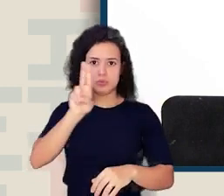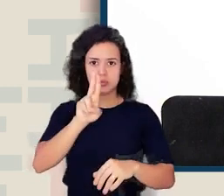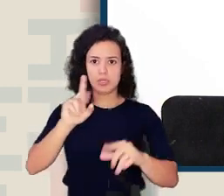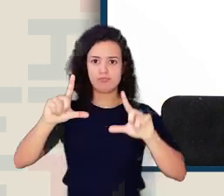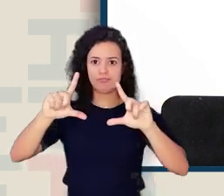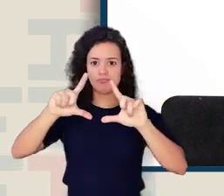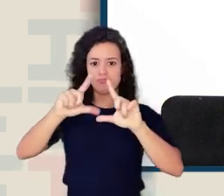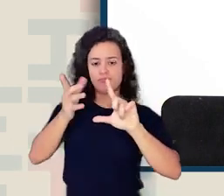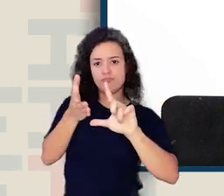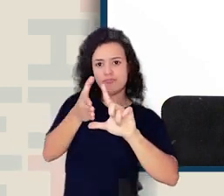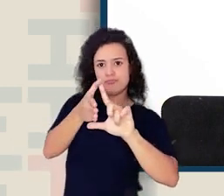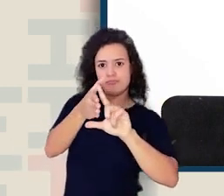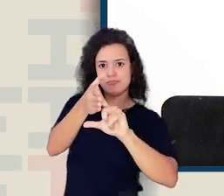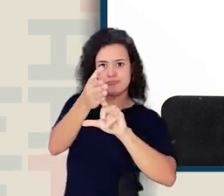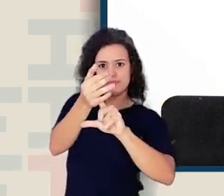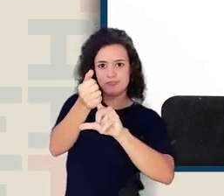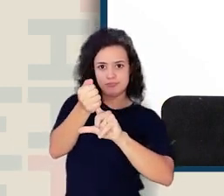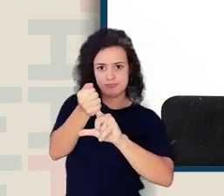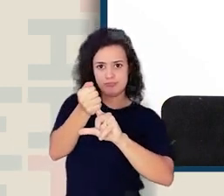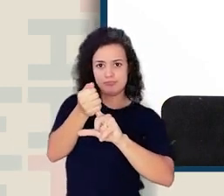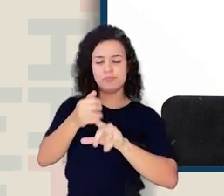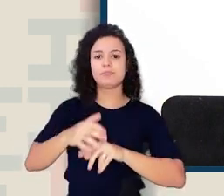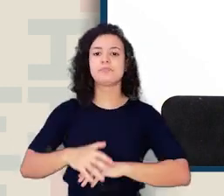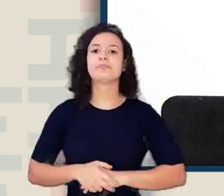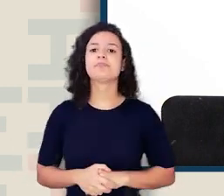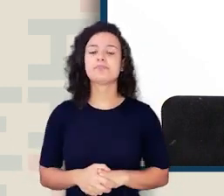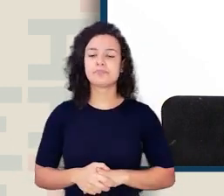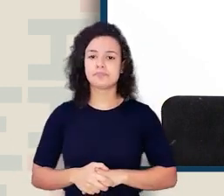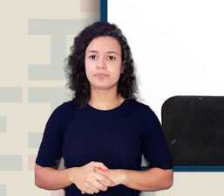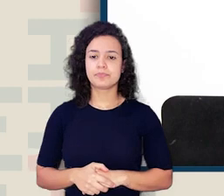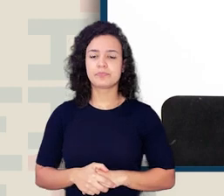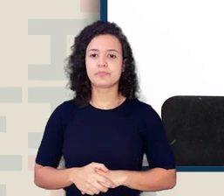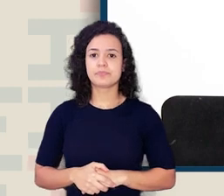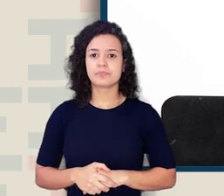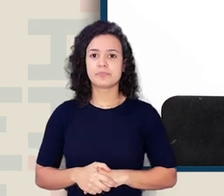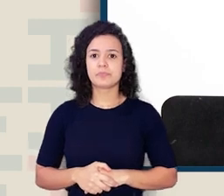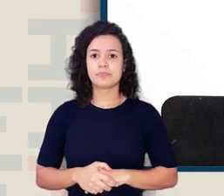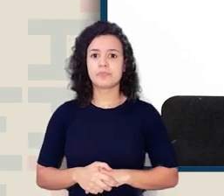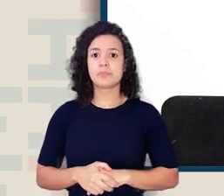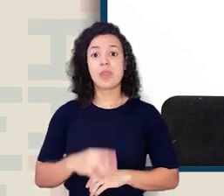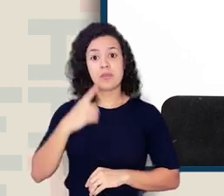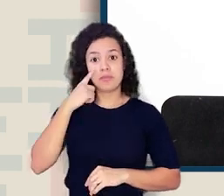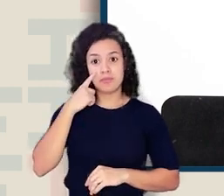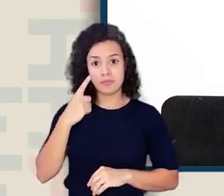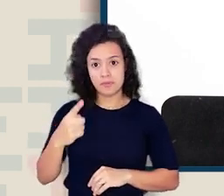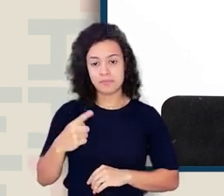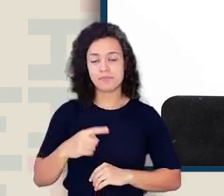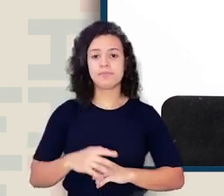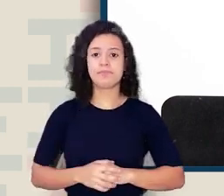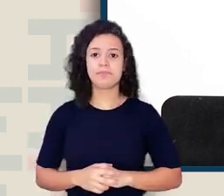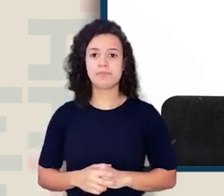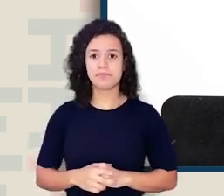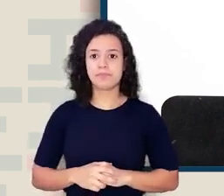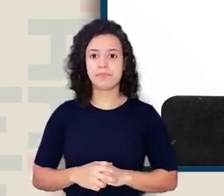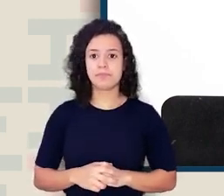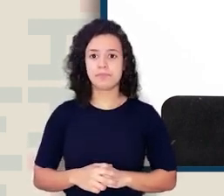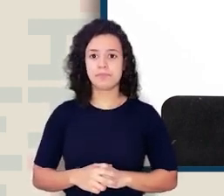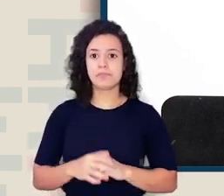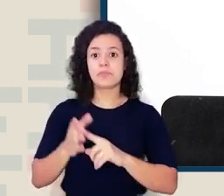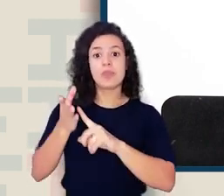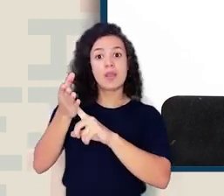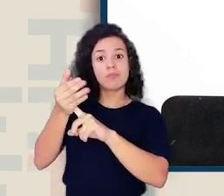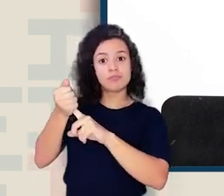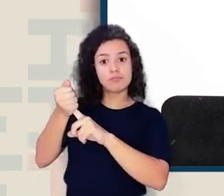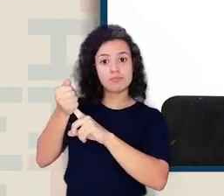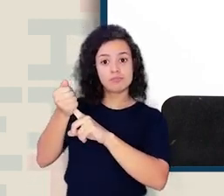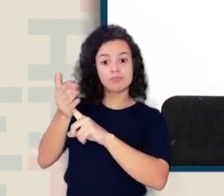gente posicionar a nossa mão como esse instrumento, o maracatu. Aqui eu abro